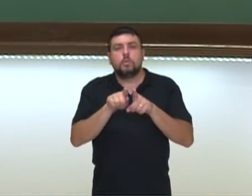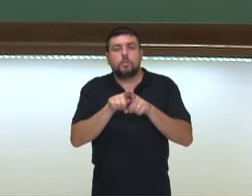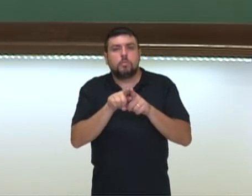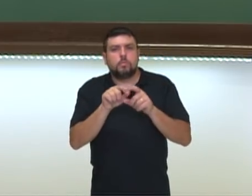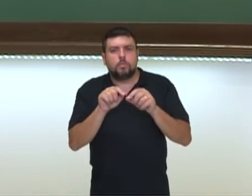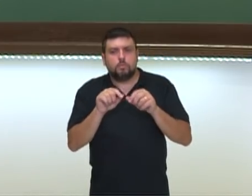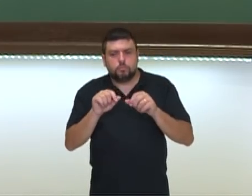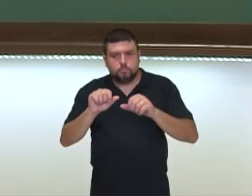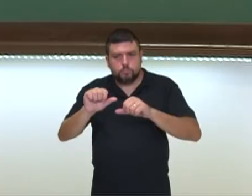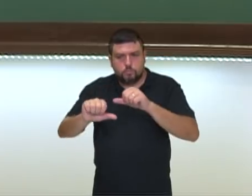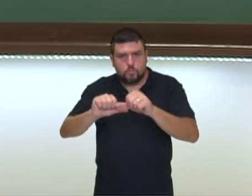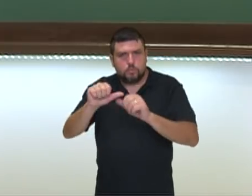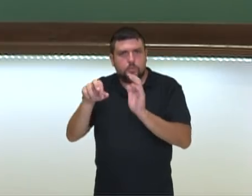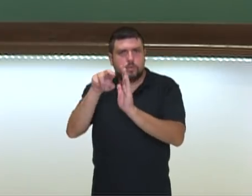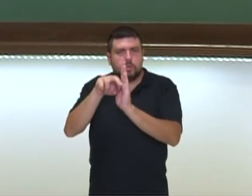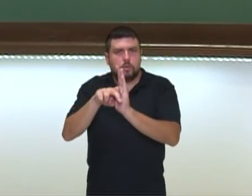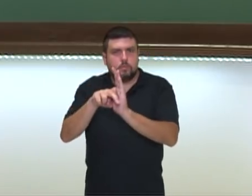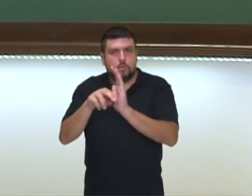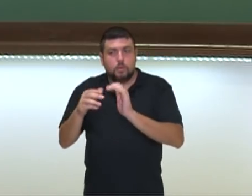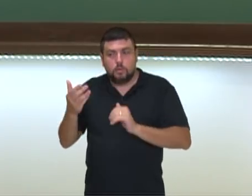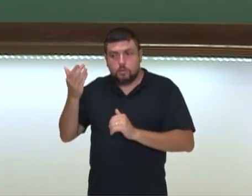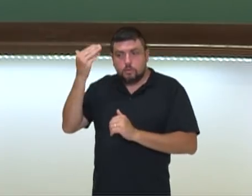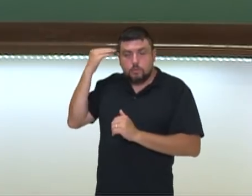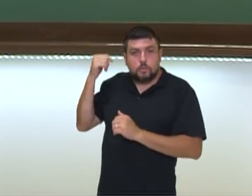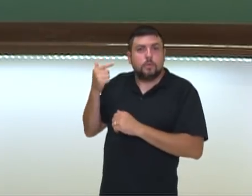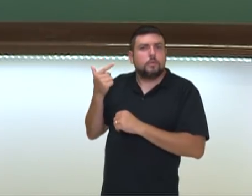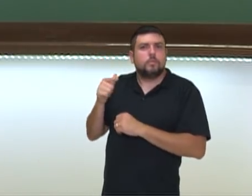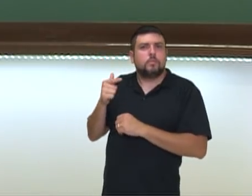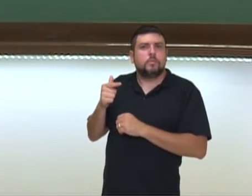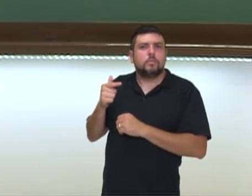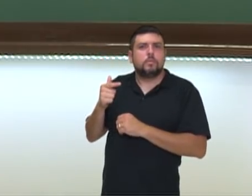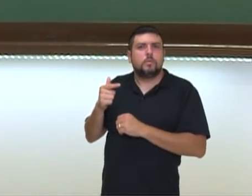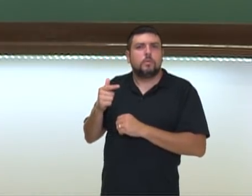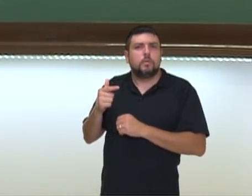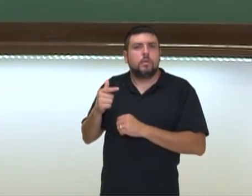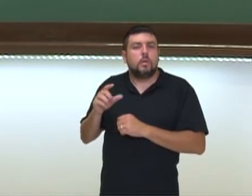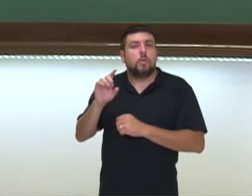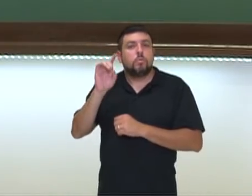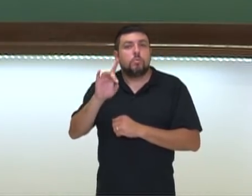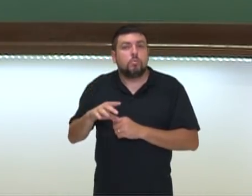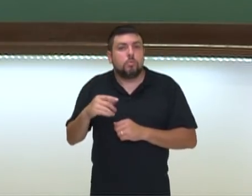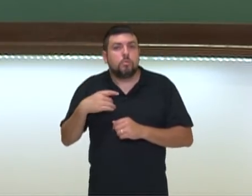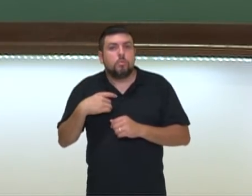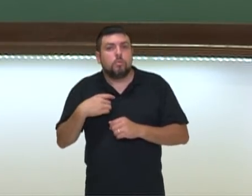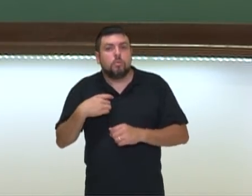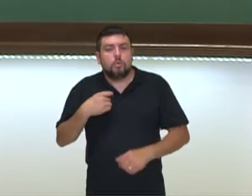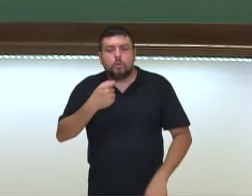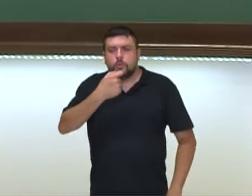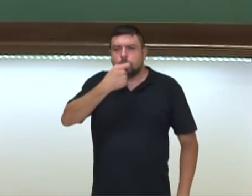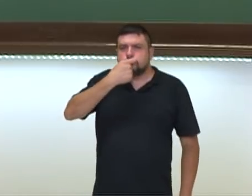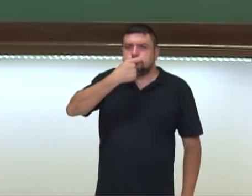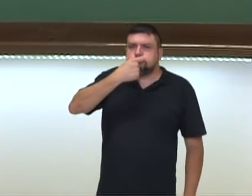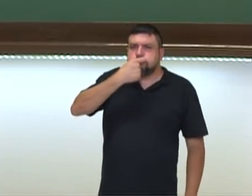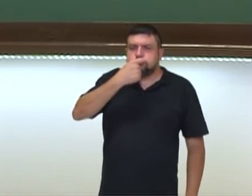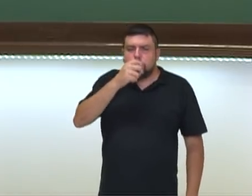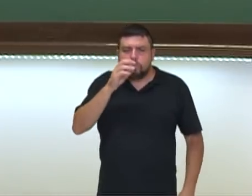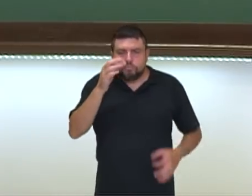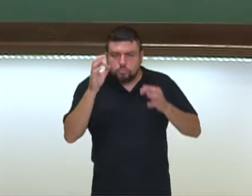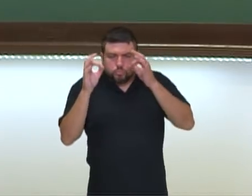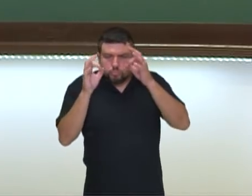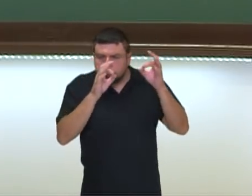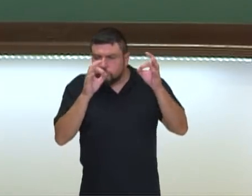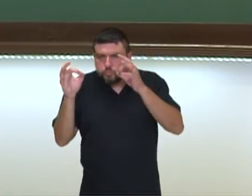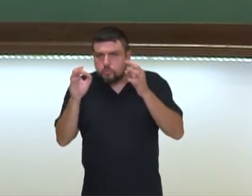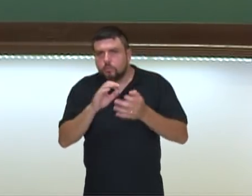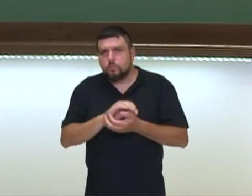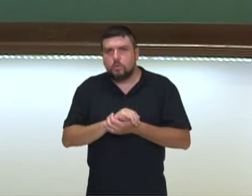do voleibol, que antigamente não tinha esse recurso, né, ficava a decisão somente para o árbitro principal. Hoje, o técnico